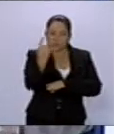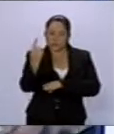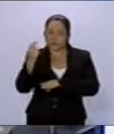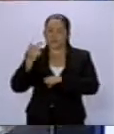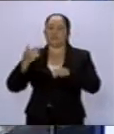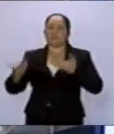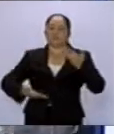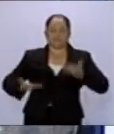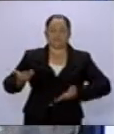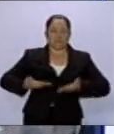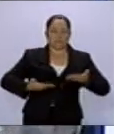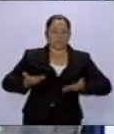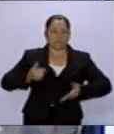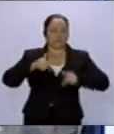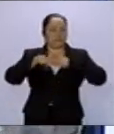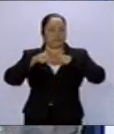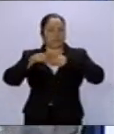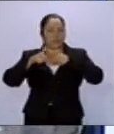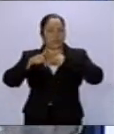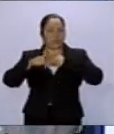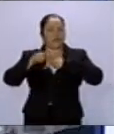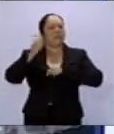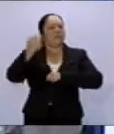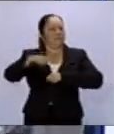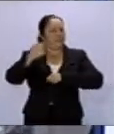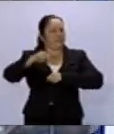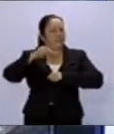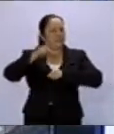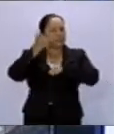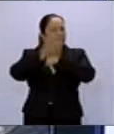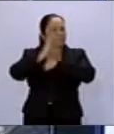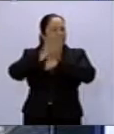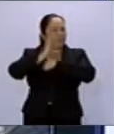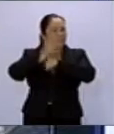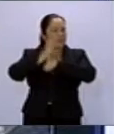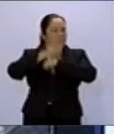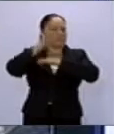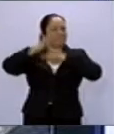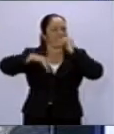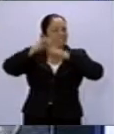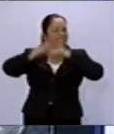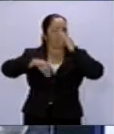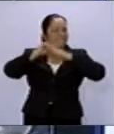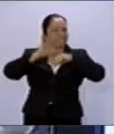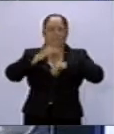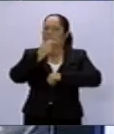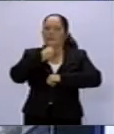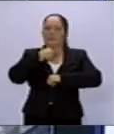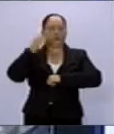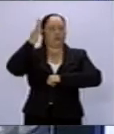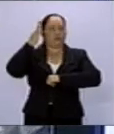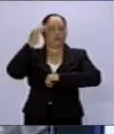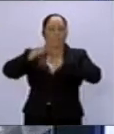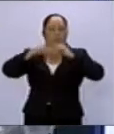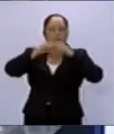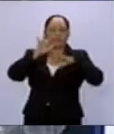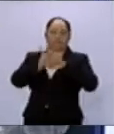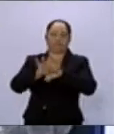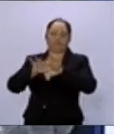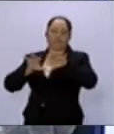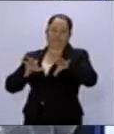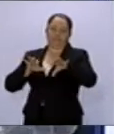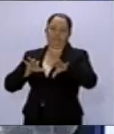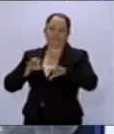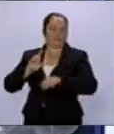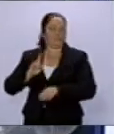estabelecido com o conceito da prática não há Como desvincular uma coisa da outra não se tem qualquer processo